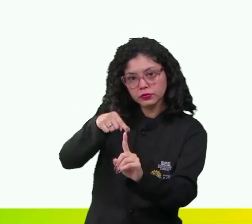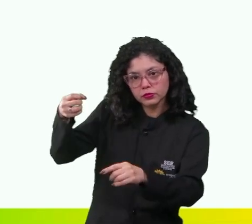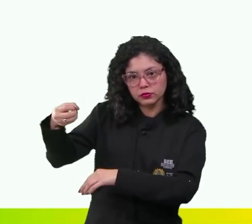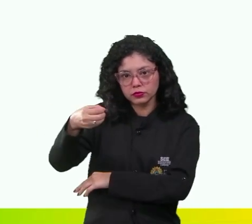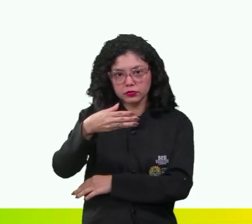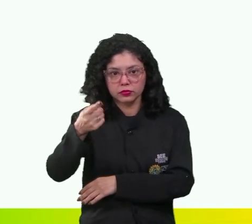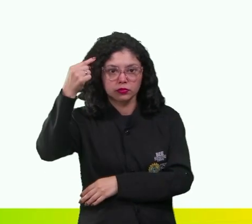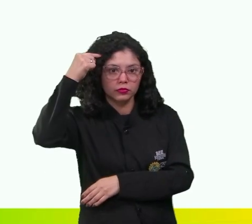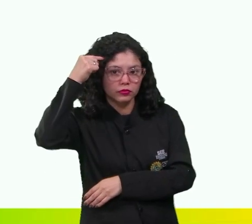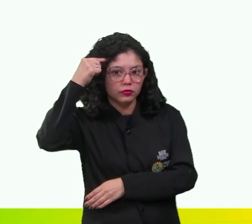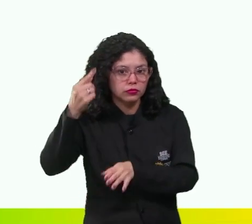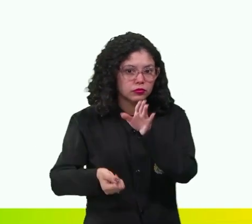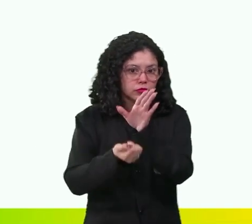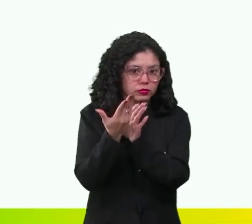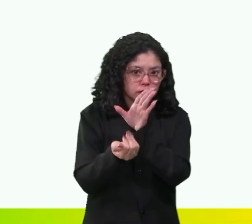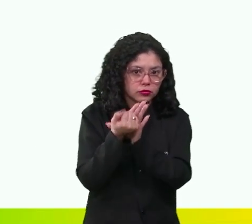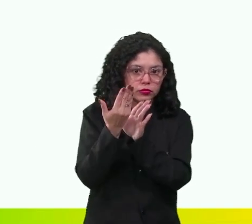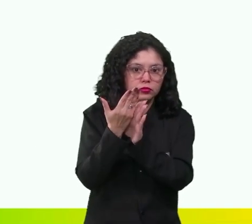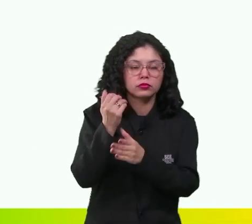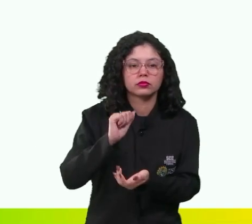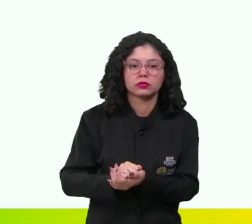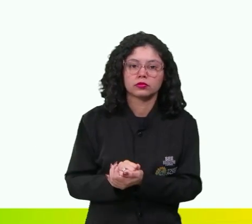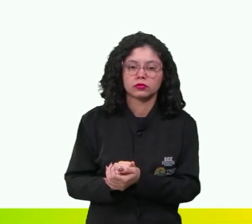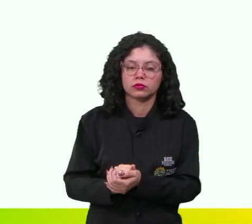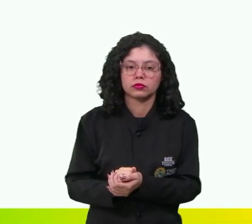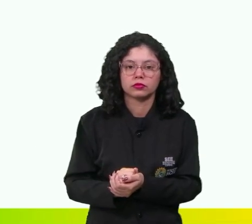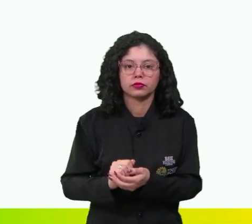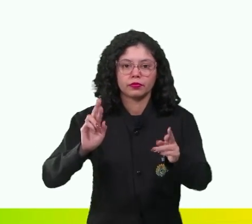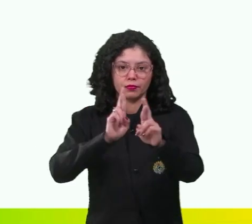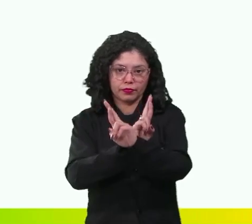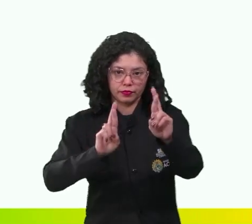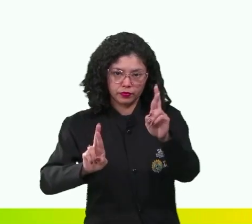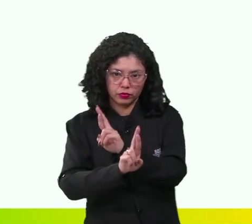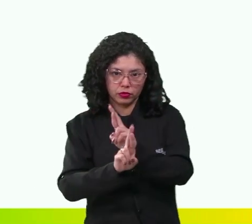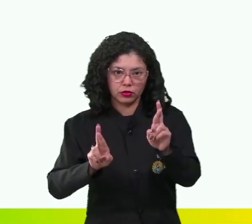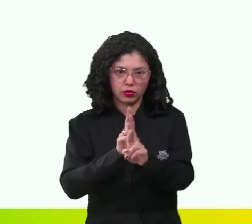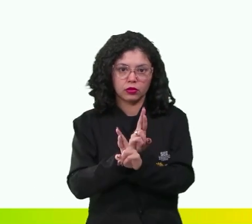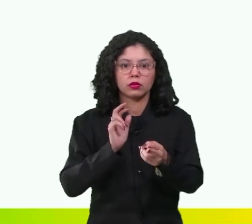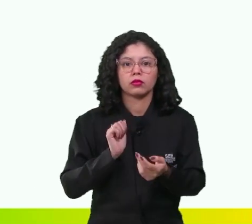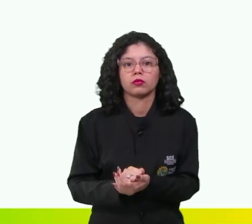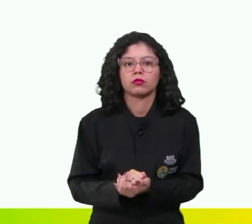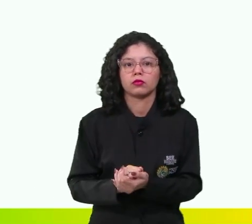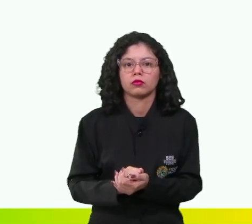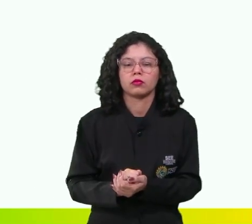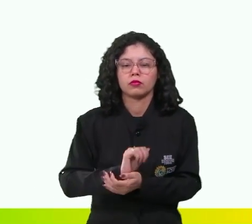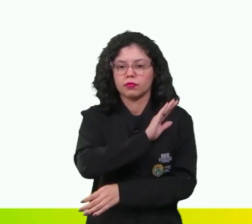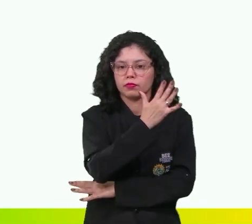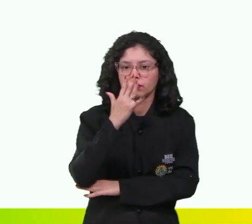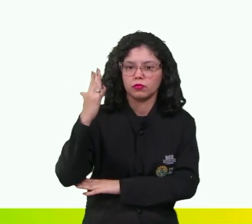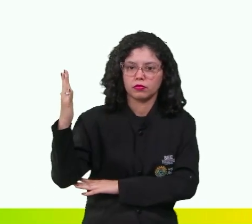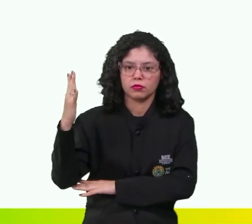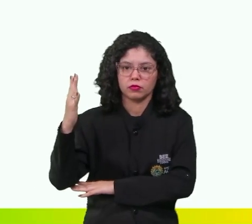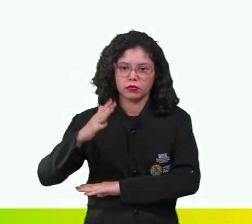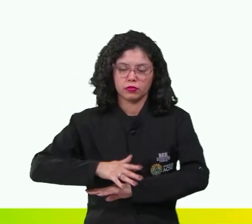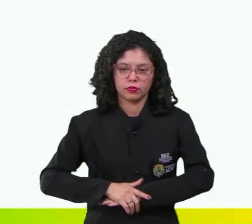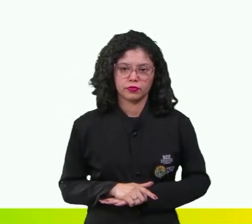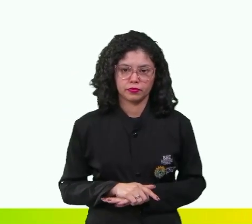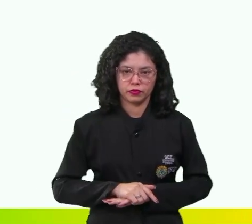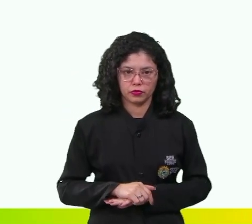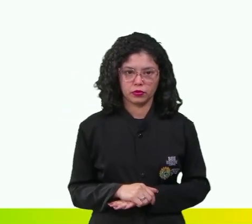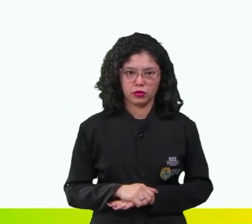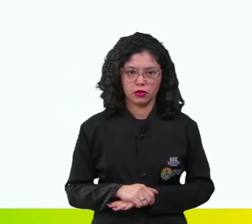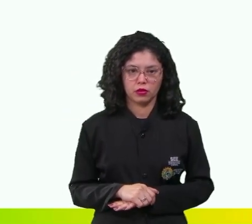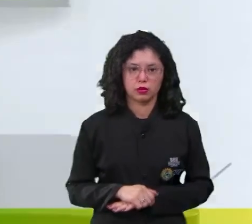uma nova forma de pensar a produção, de pensar também o consumo e a relação com a